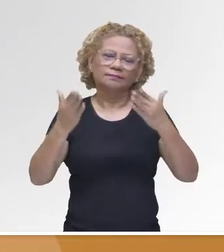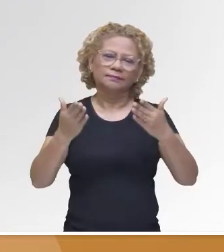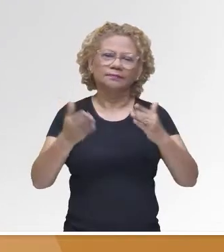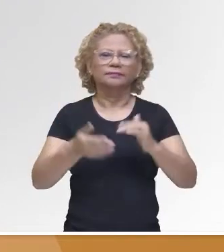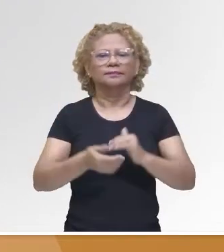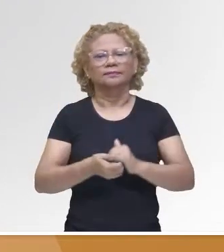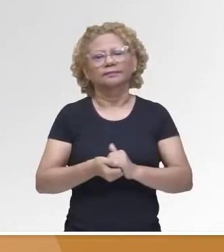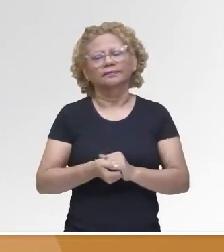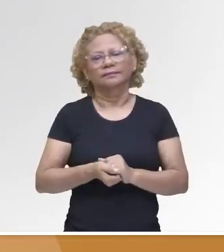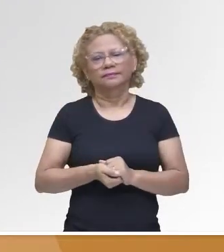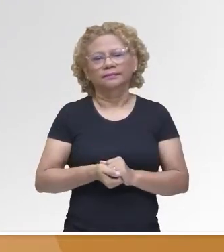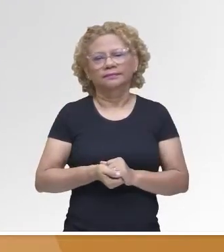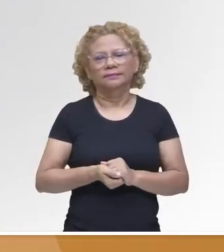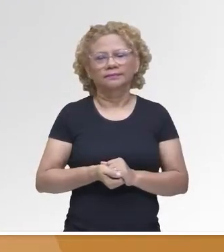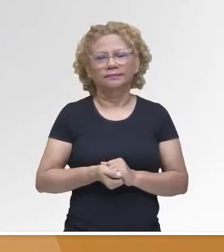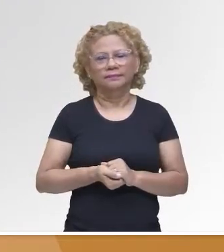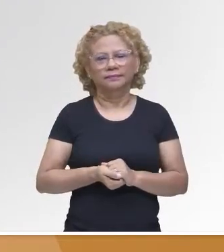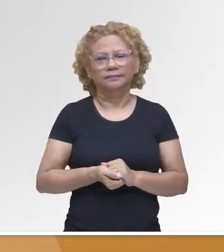mais